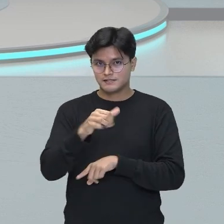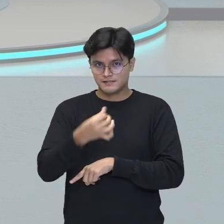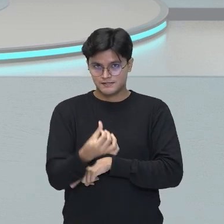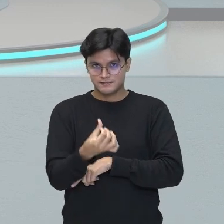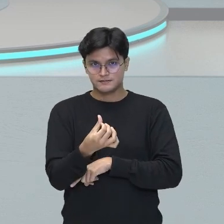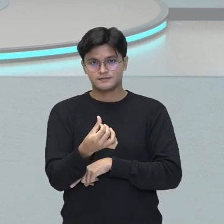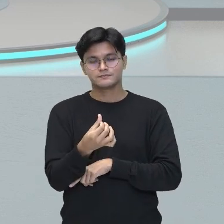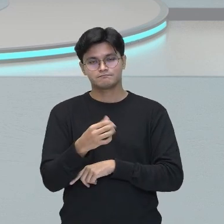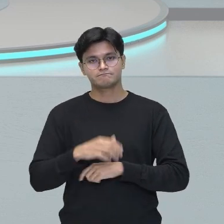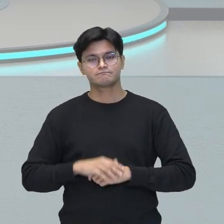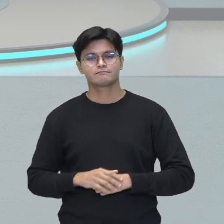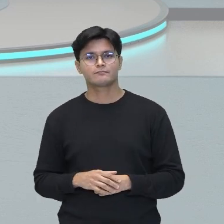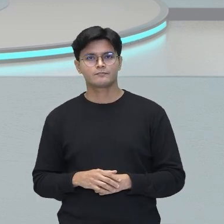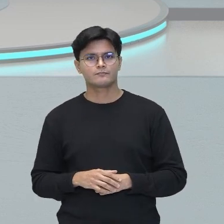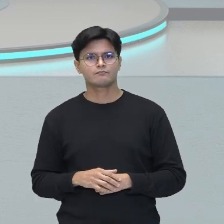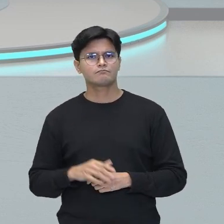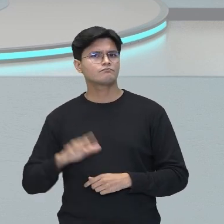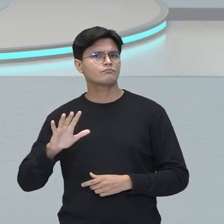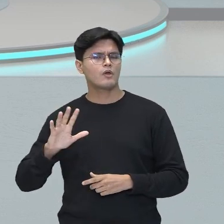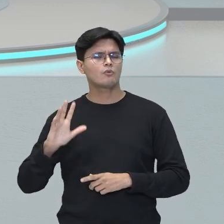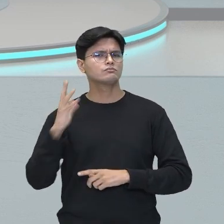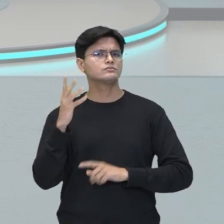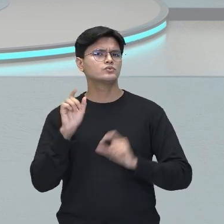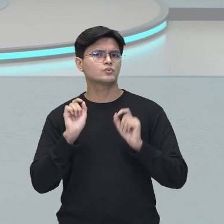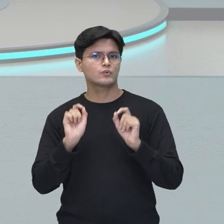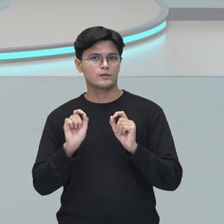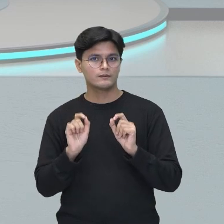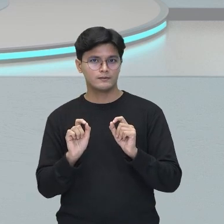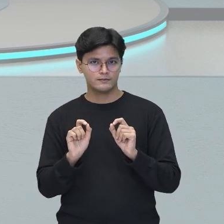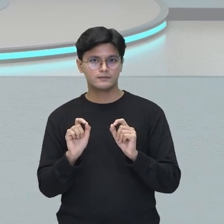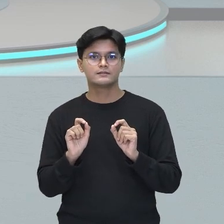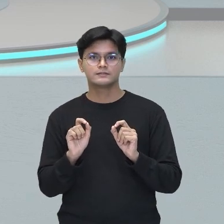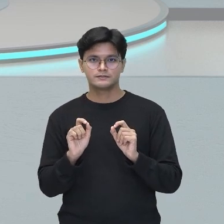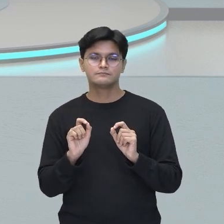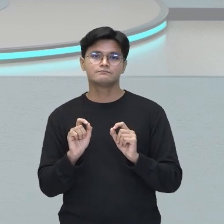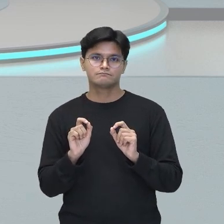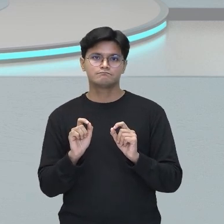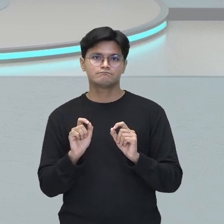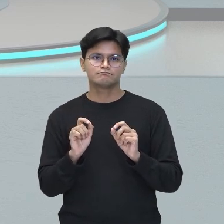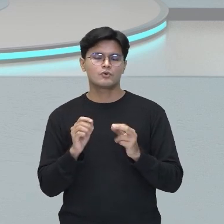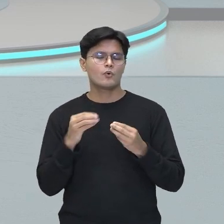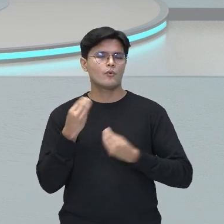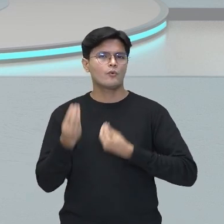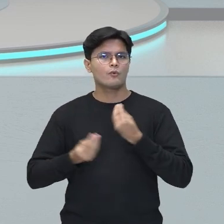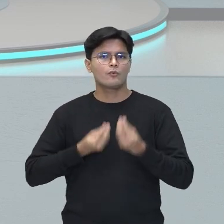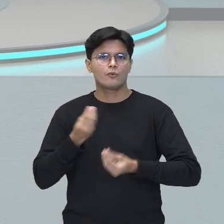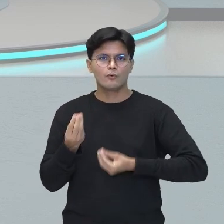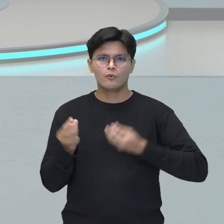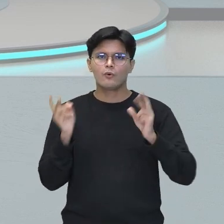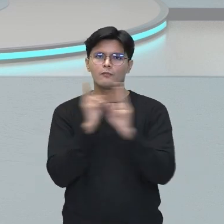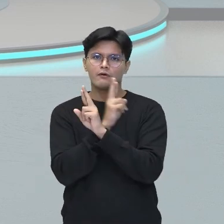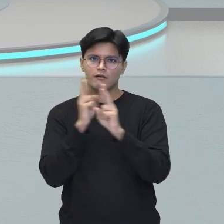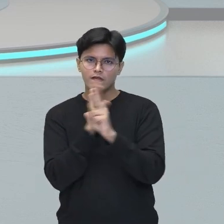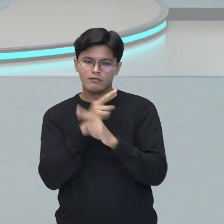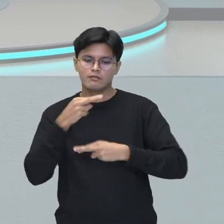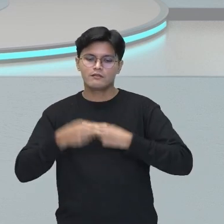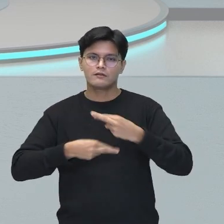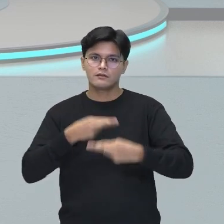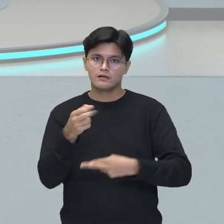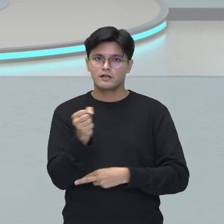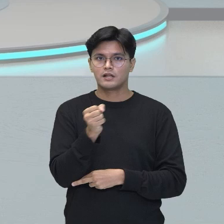queera que estava acontecendo que que tem a ver esse renascimento cultural